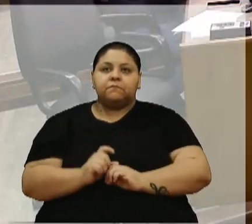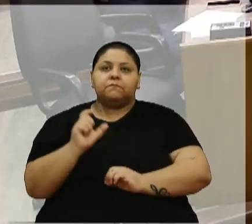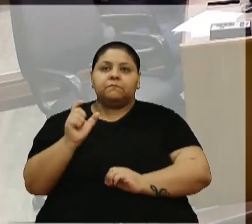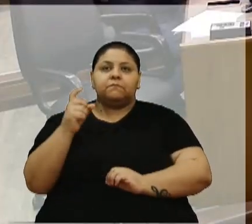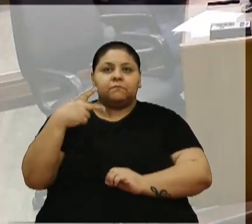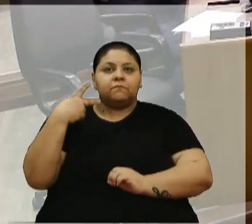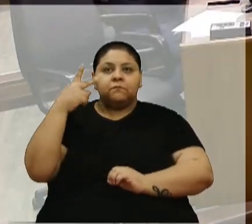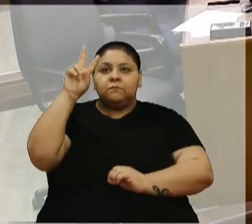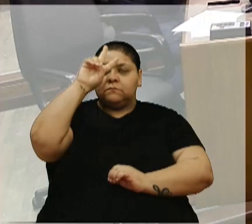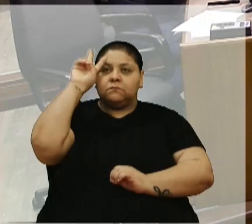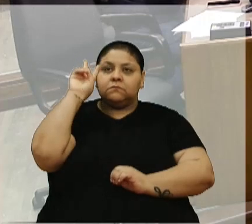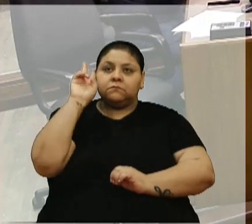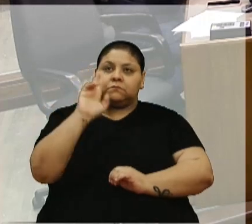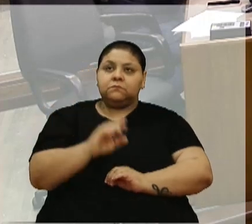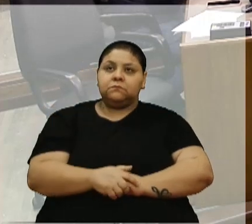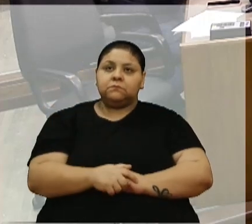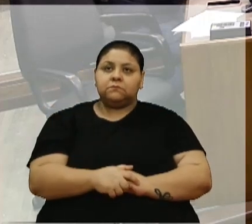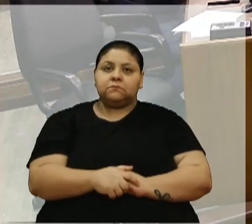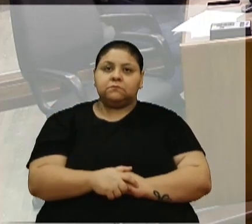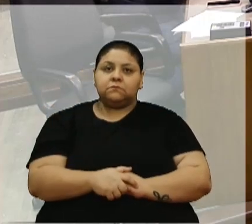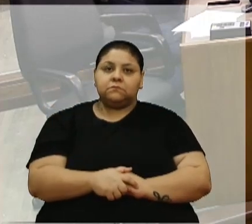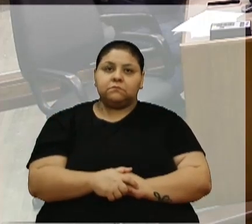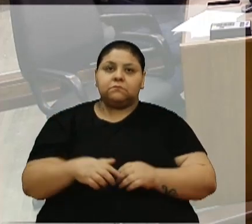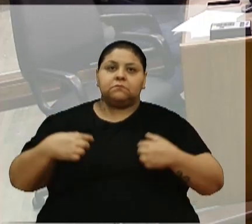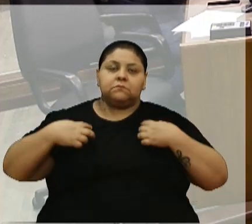vereador Velocino Ex.